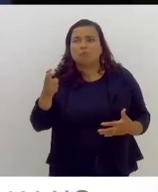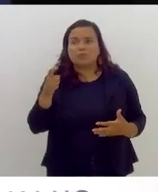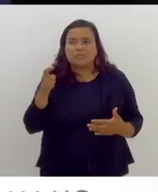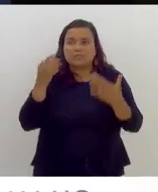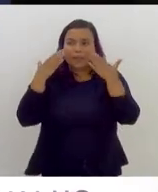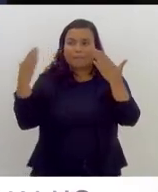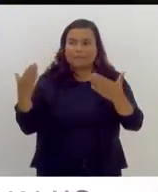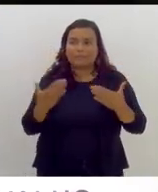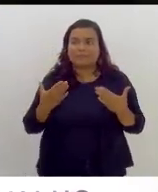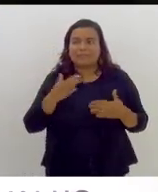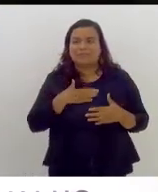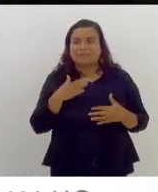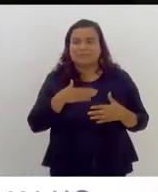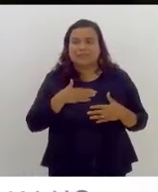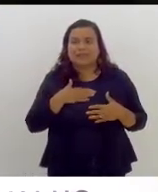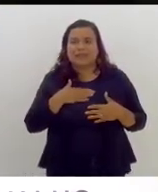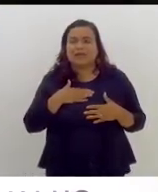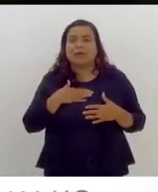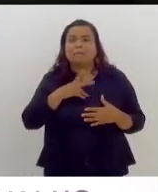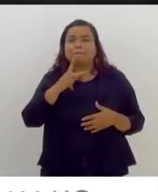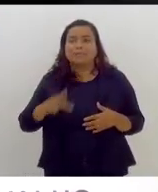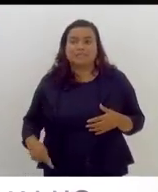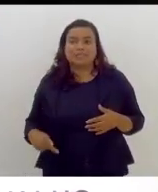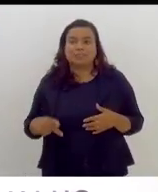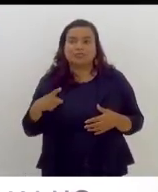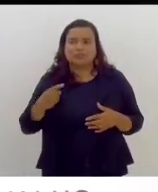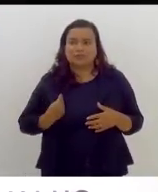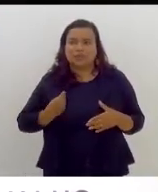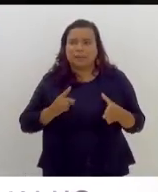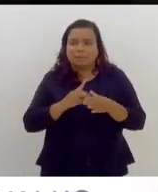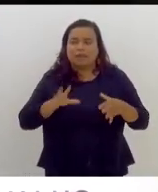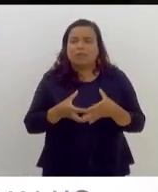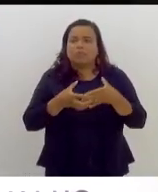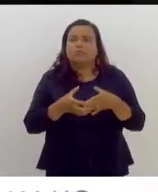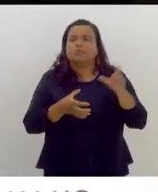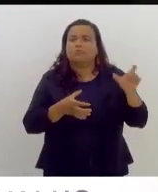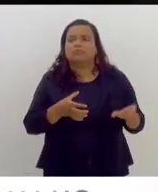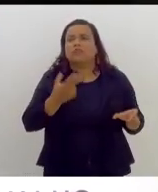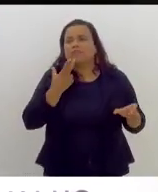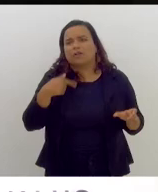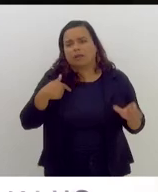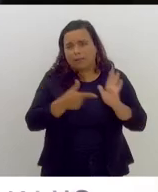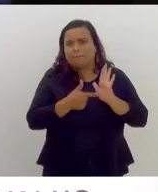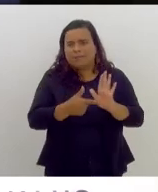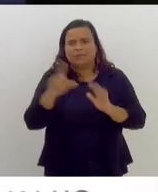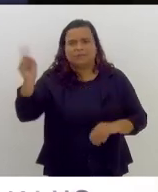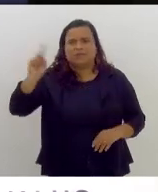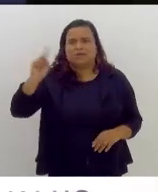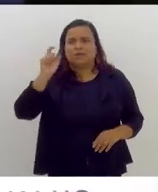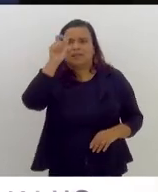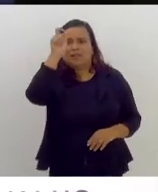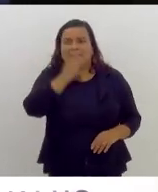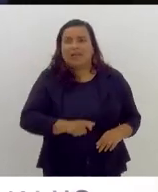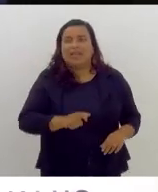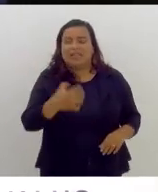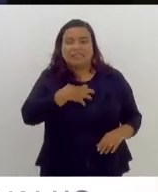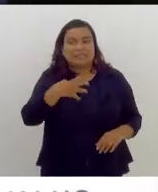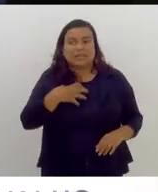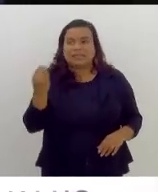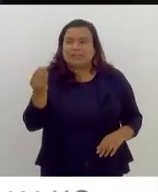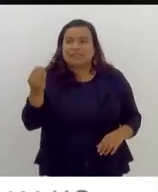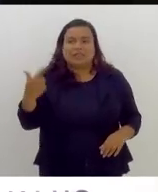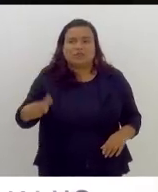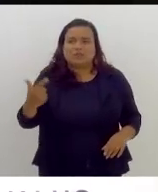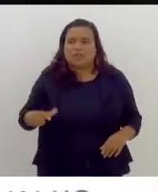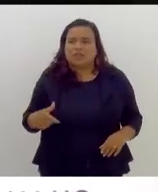apresentar o presidente de então, ele era membro. E ele disse, Noel, não vou te apresentar não, porque esse cara não tem sensibilidade.